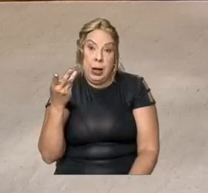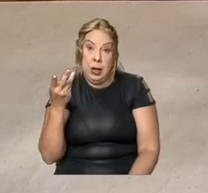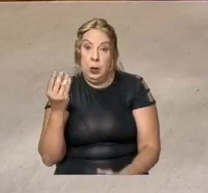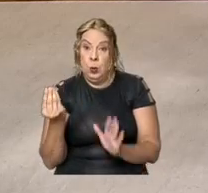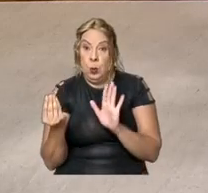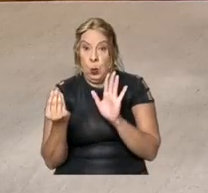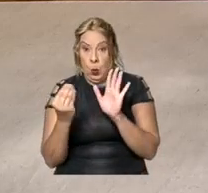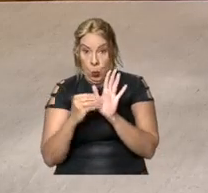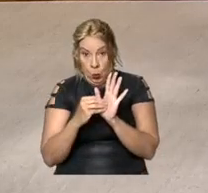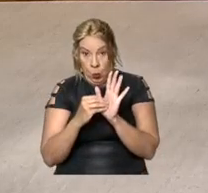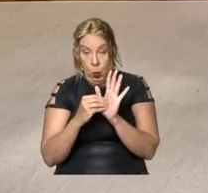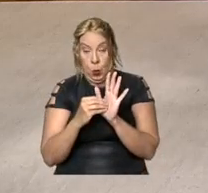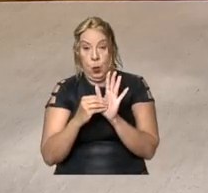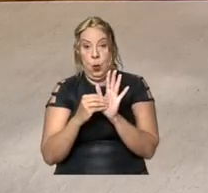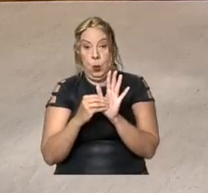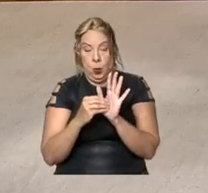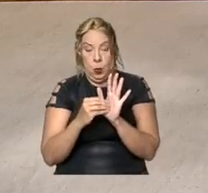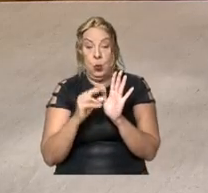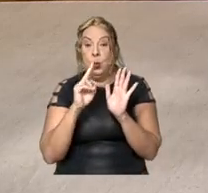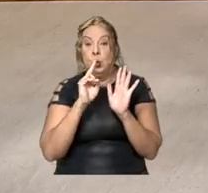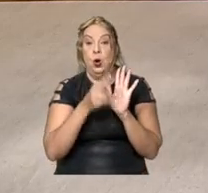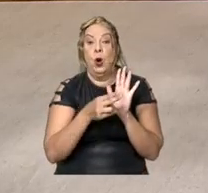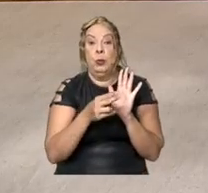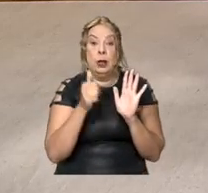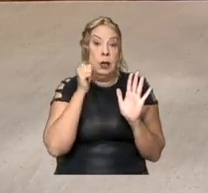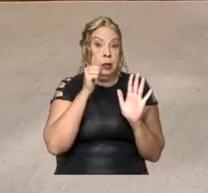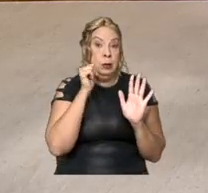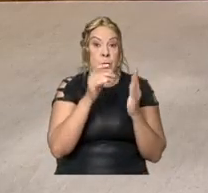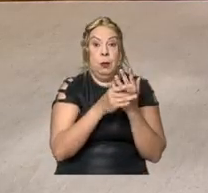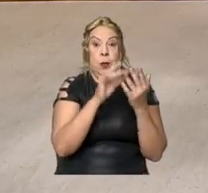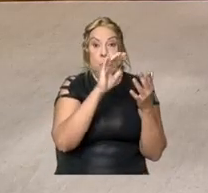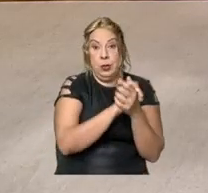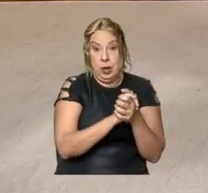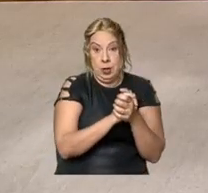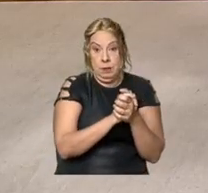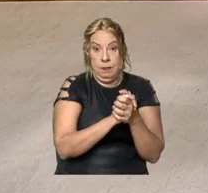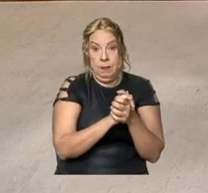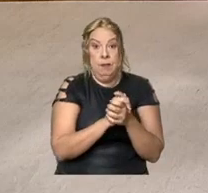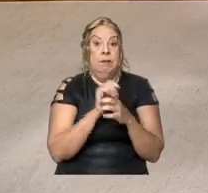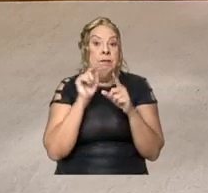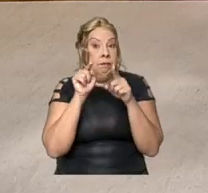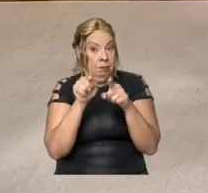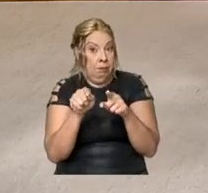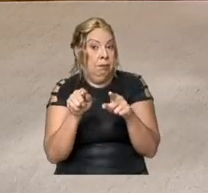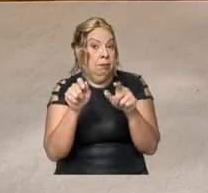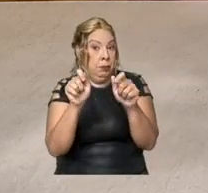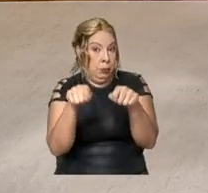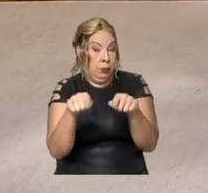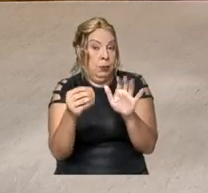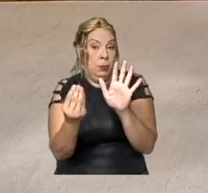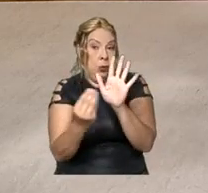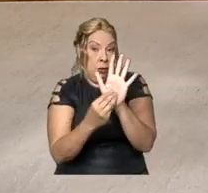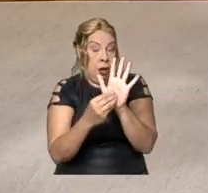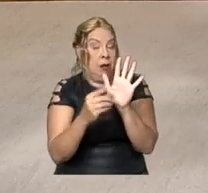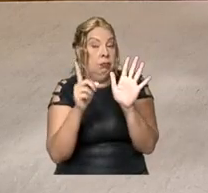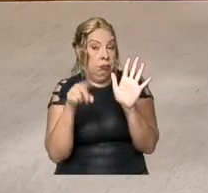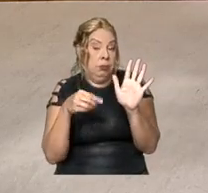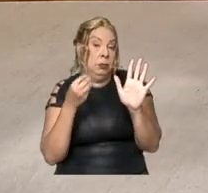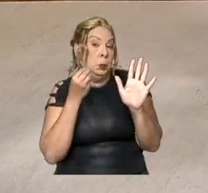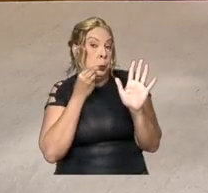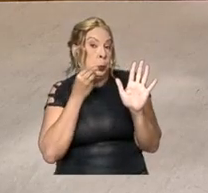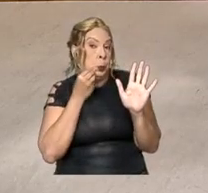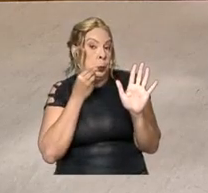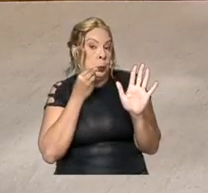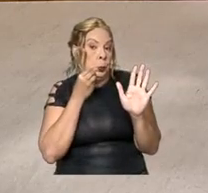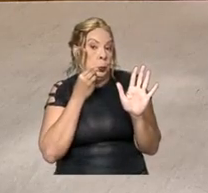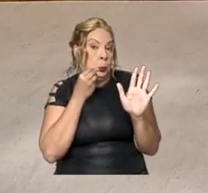Atenção, maridos, façam isso. Não tenha dúvidas que pode ser uma ótima oportunidade. Você viu que